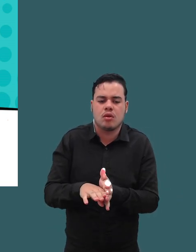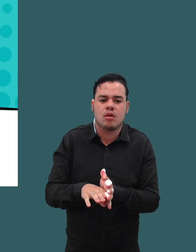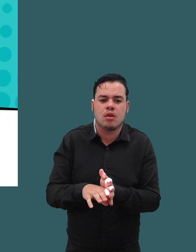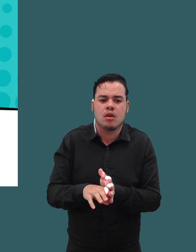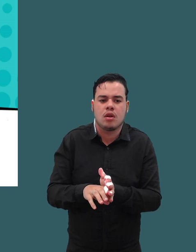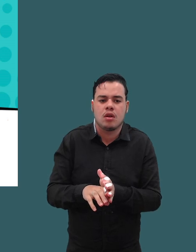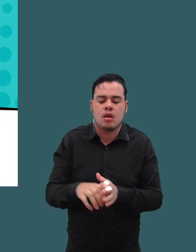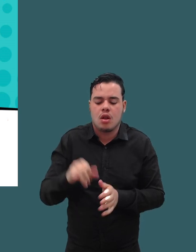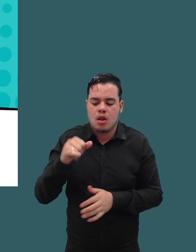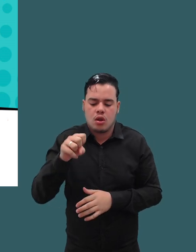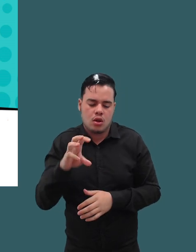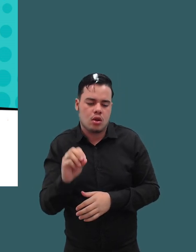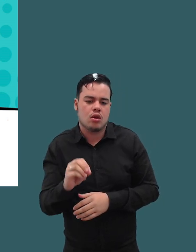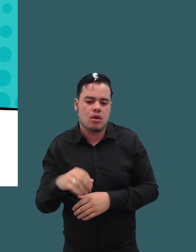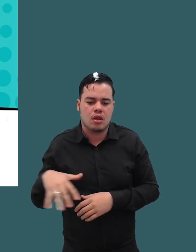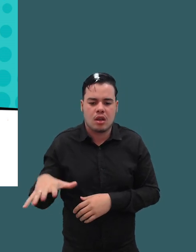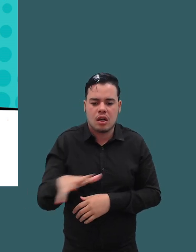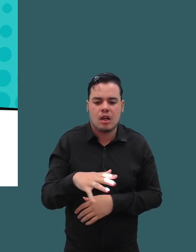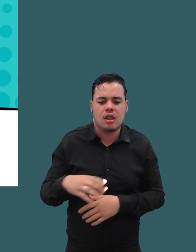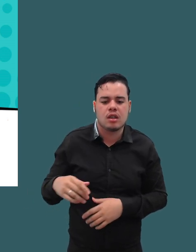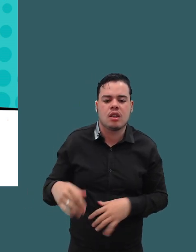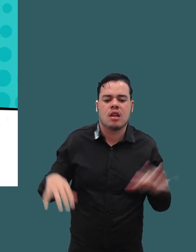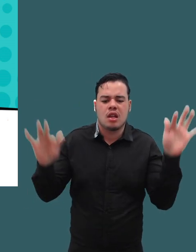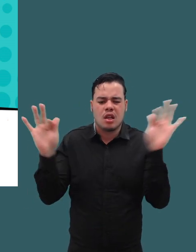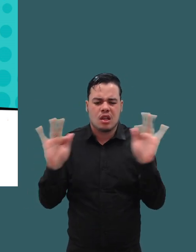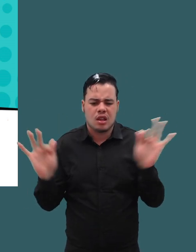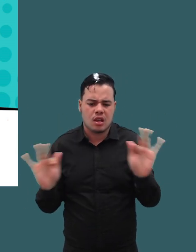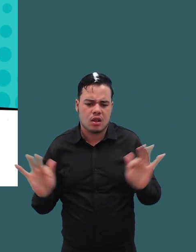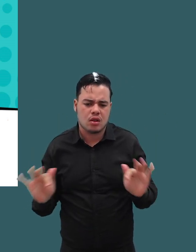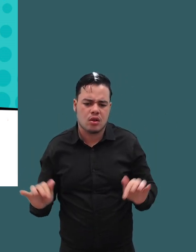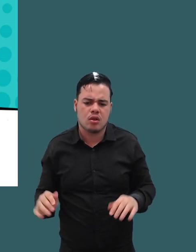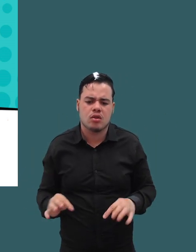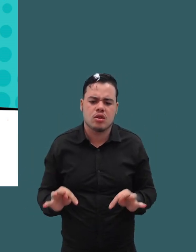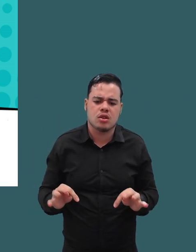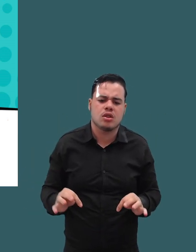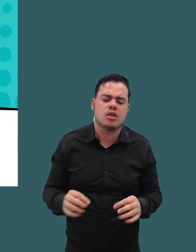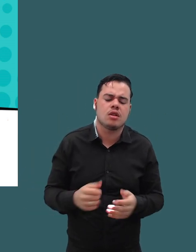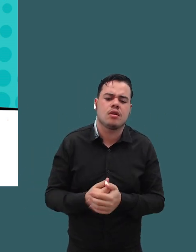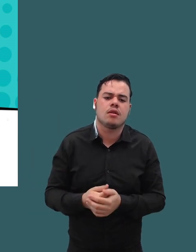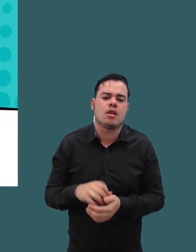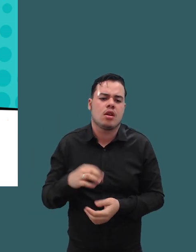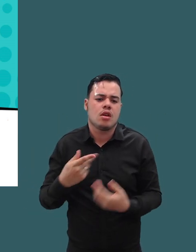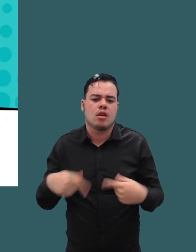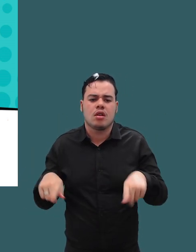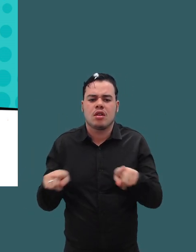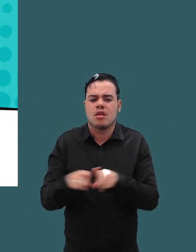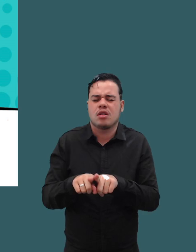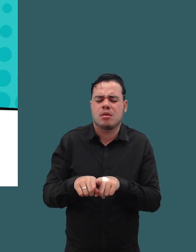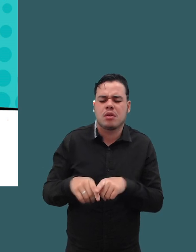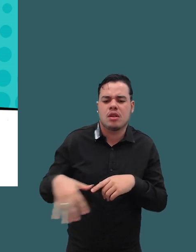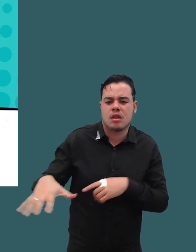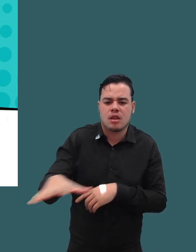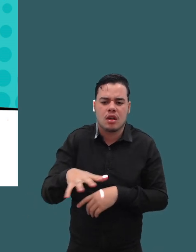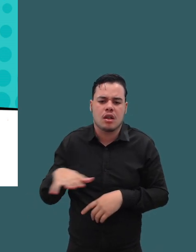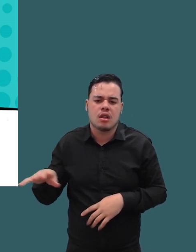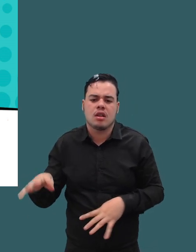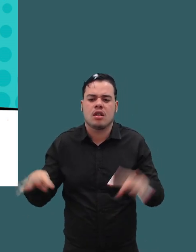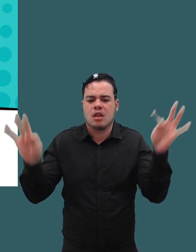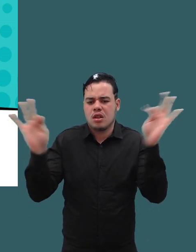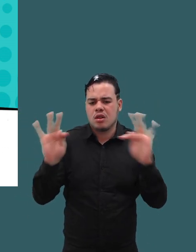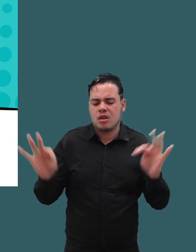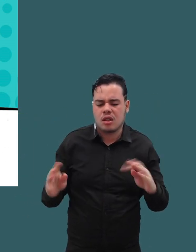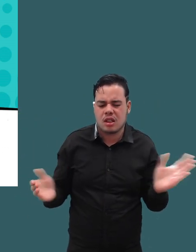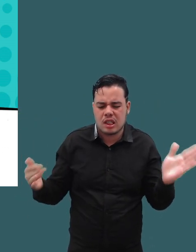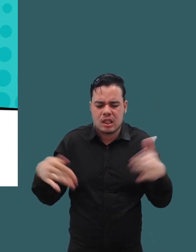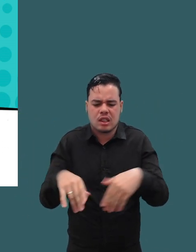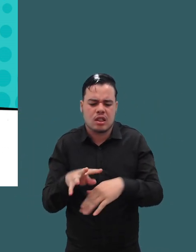para a conferência na área da tecnologia social, na área do POP, na área de educação científica, na área de tecnologias